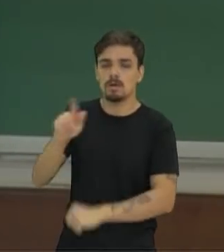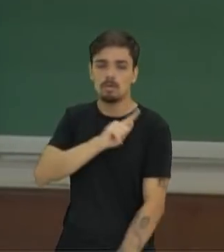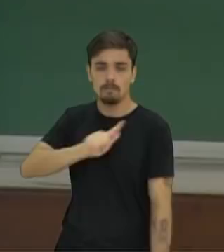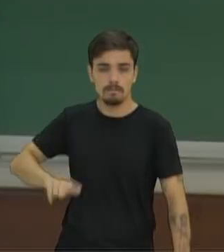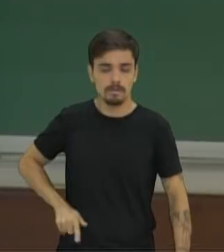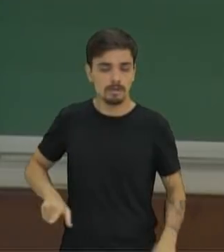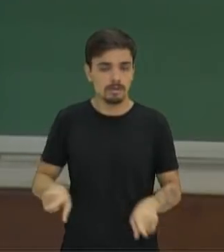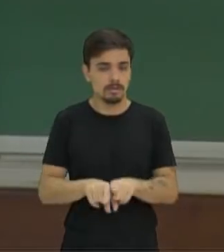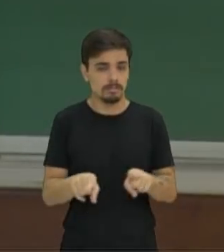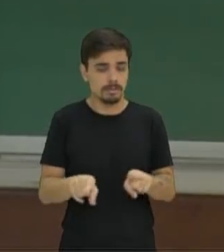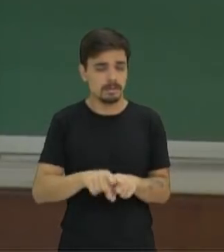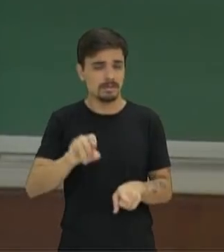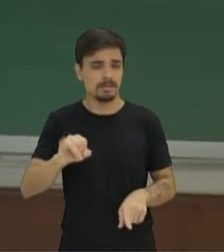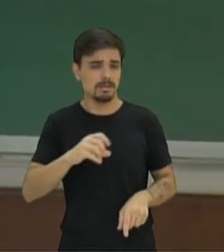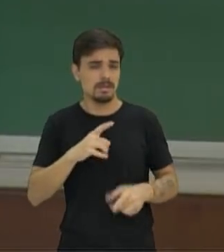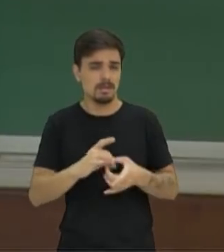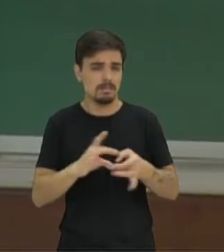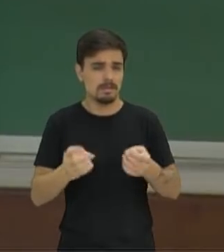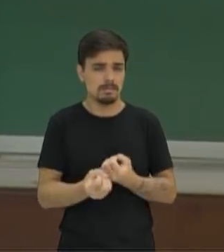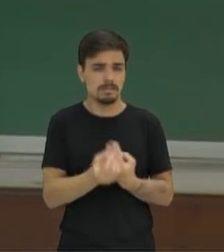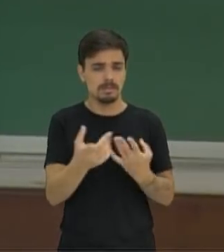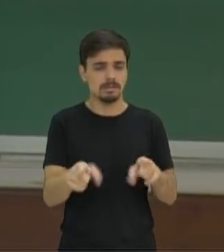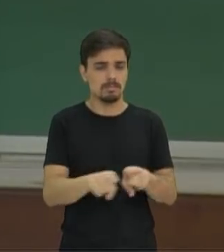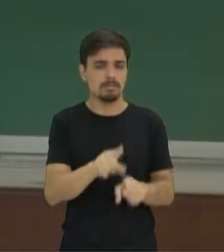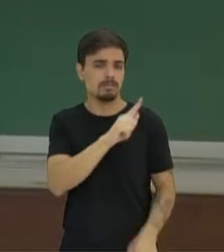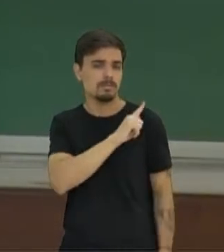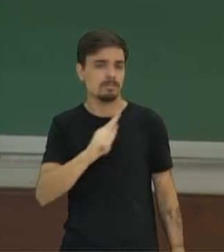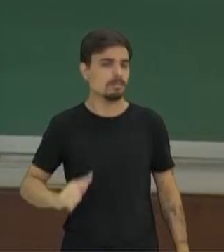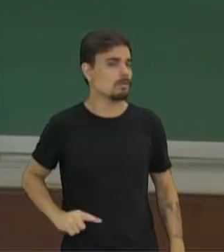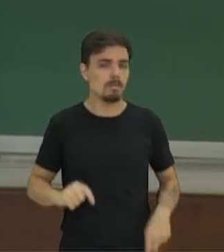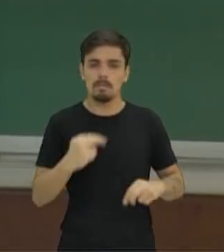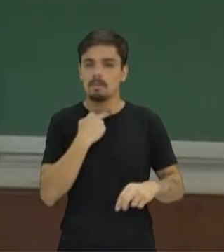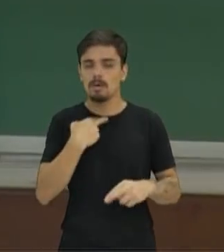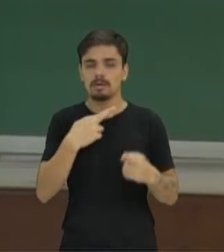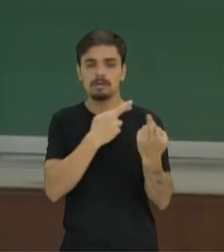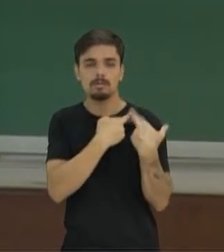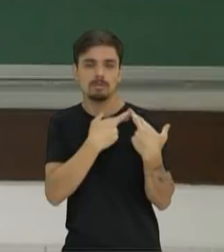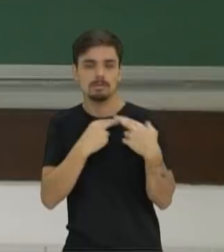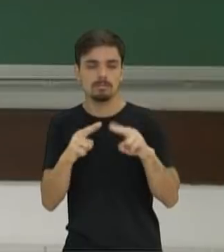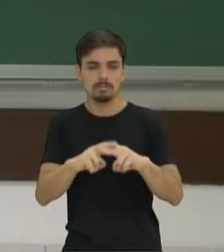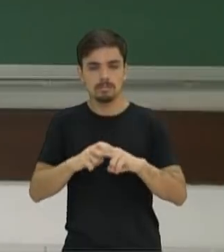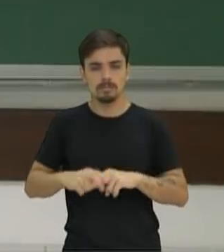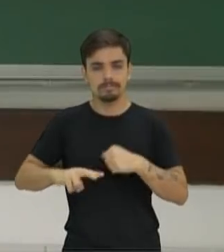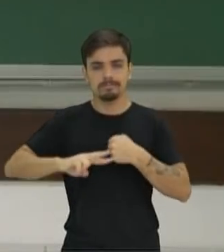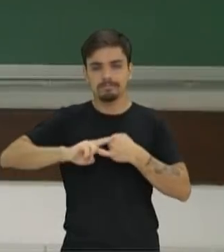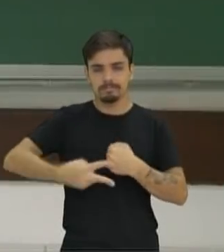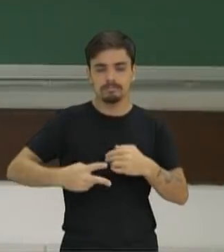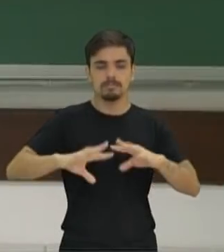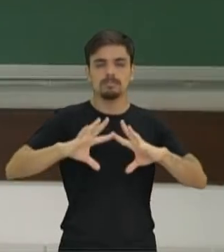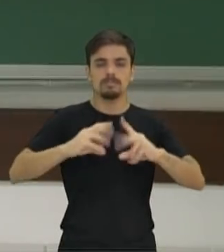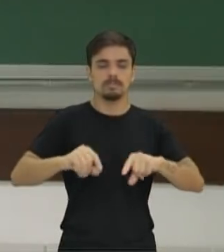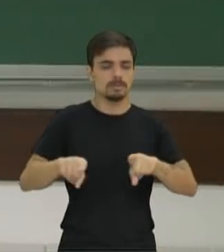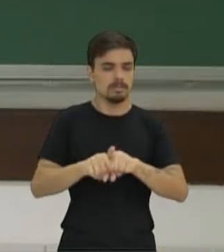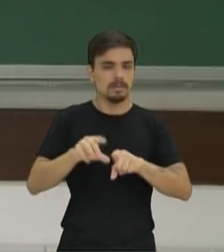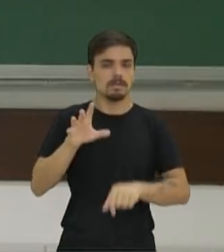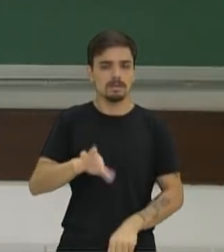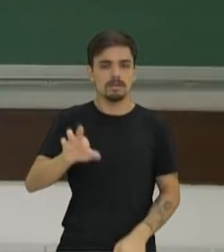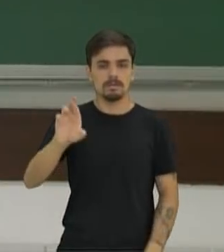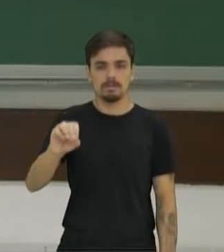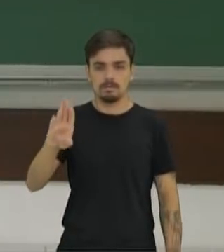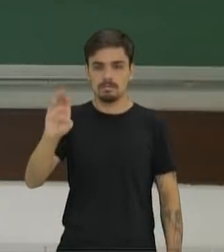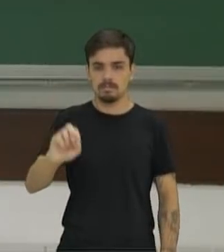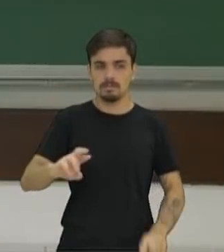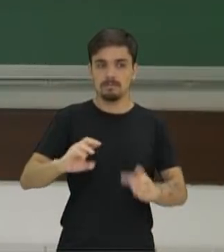poderia ser responsabilizado pelas suas ações. Então, tudo isso, essa parte, o robô já está fazendo,